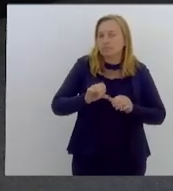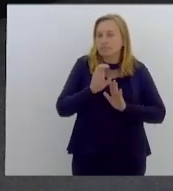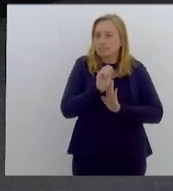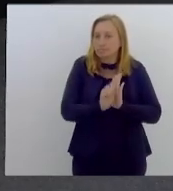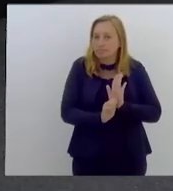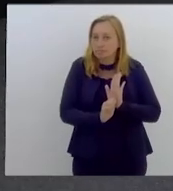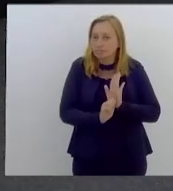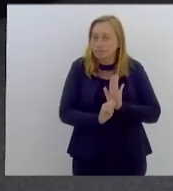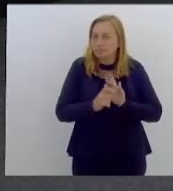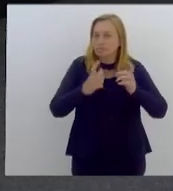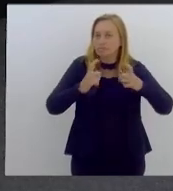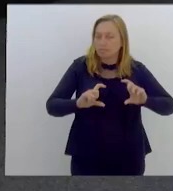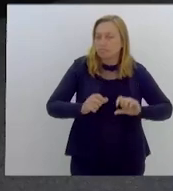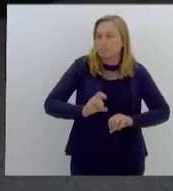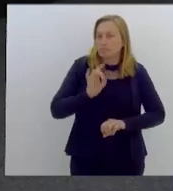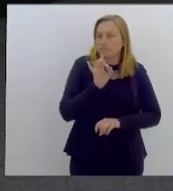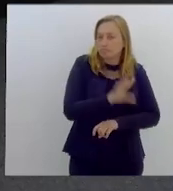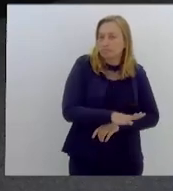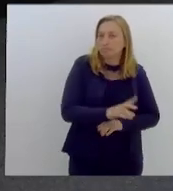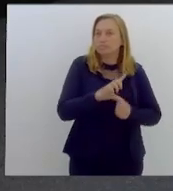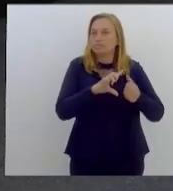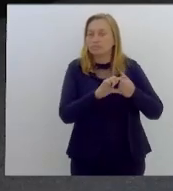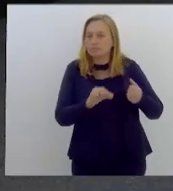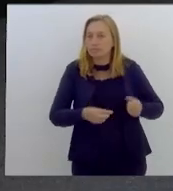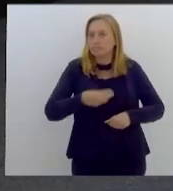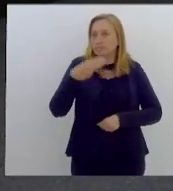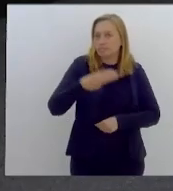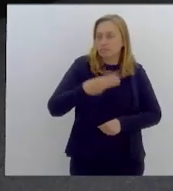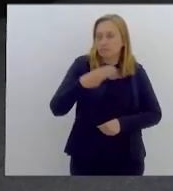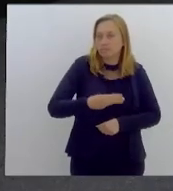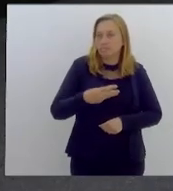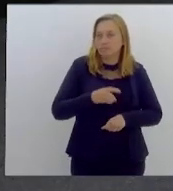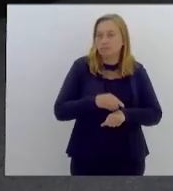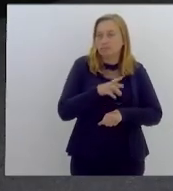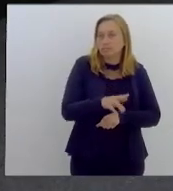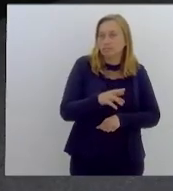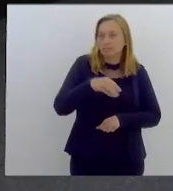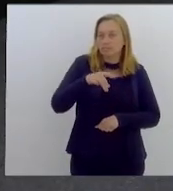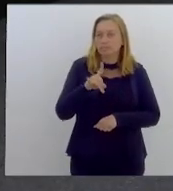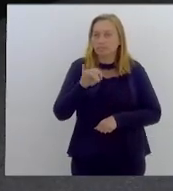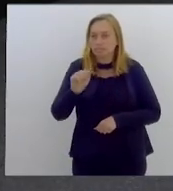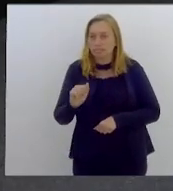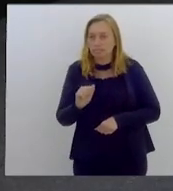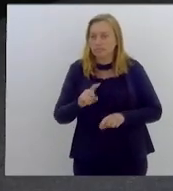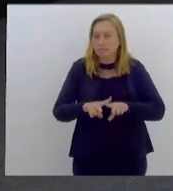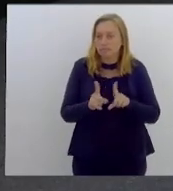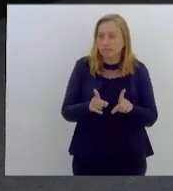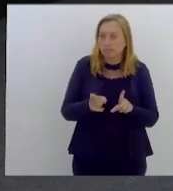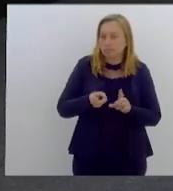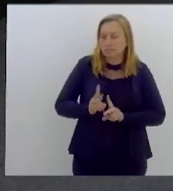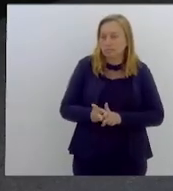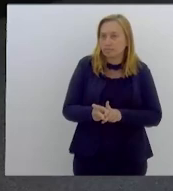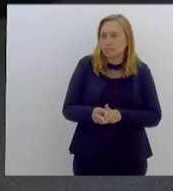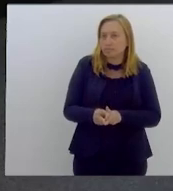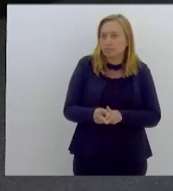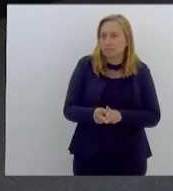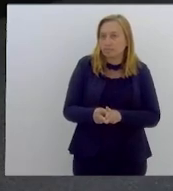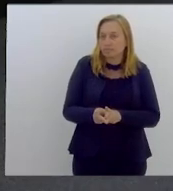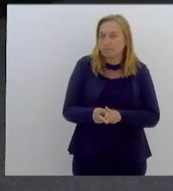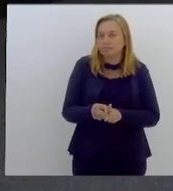do parágrafo único do artigo 3º, doutora Milena. Um instante, por favor. Mas, nesse caso, mantendo